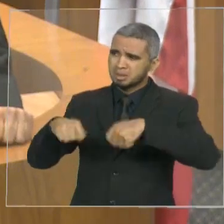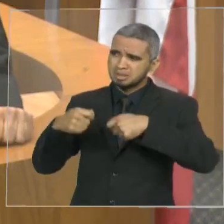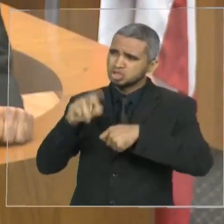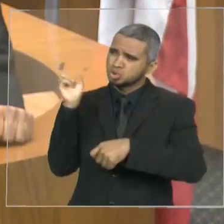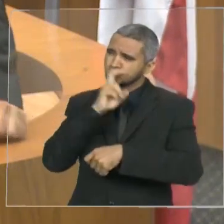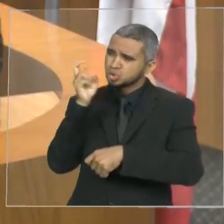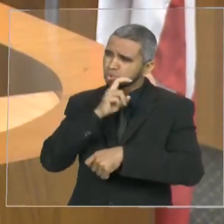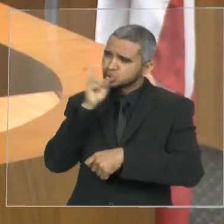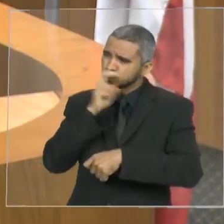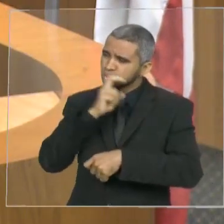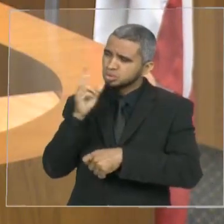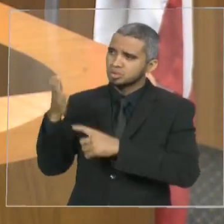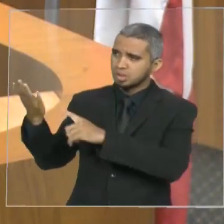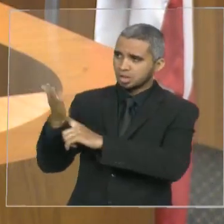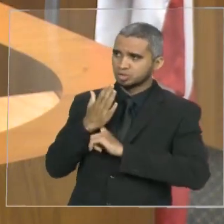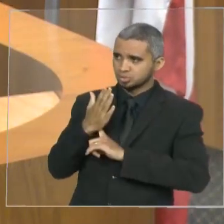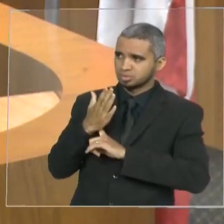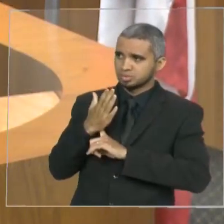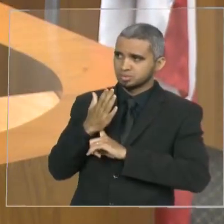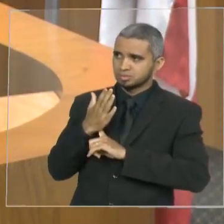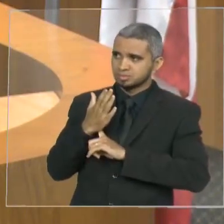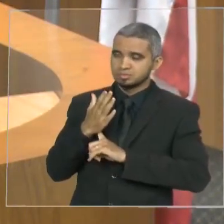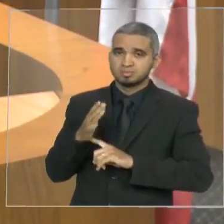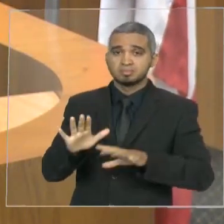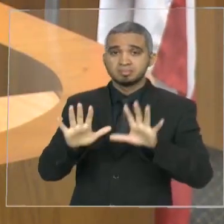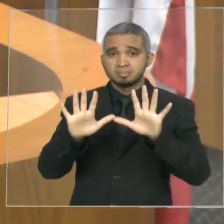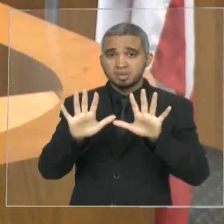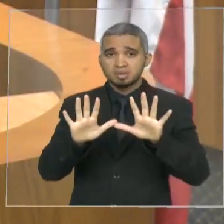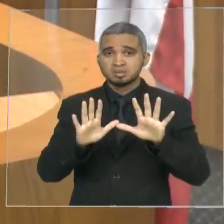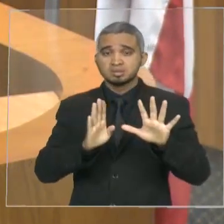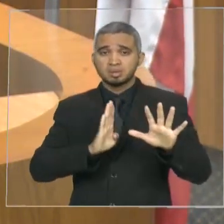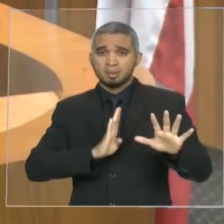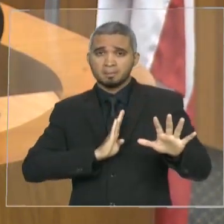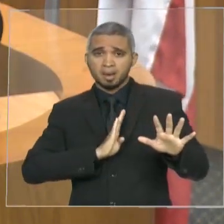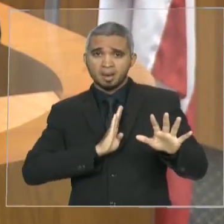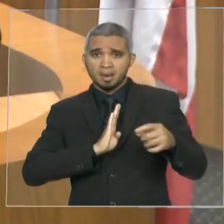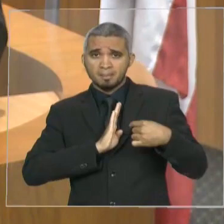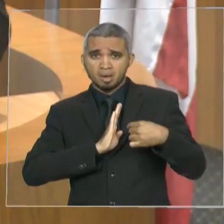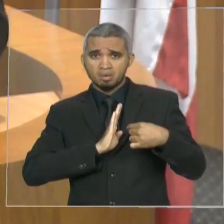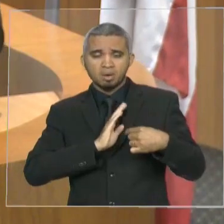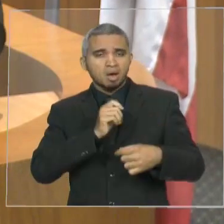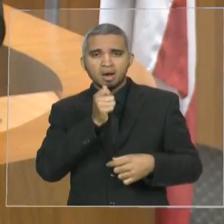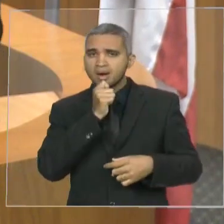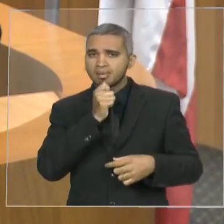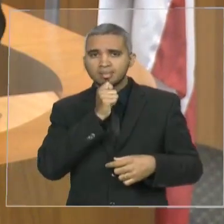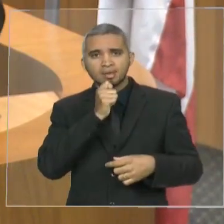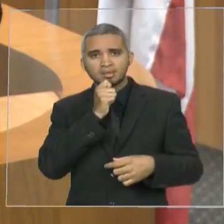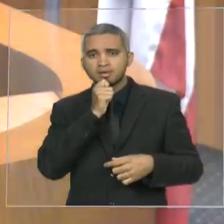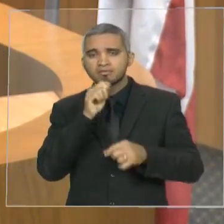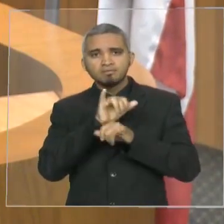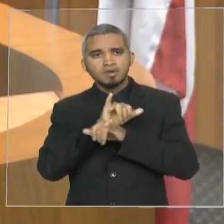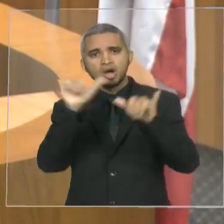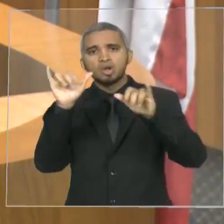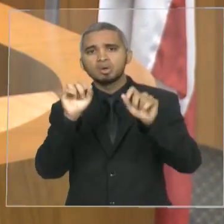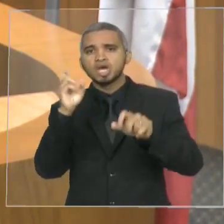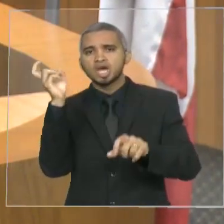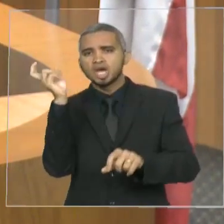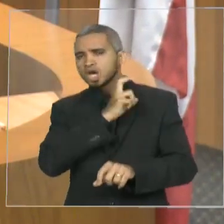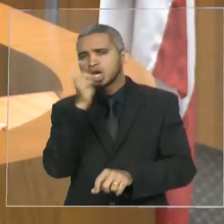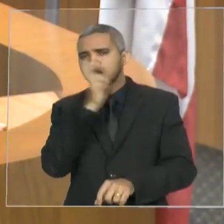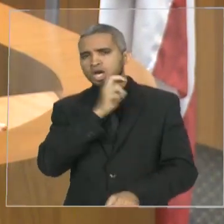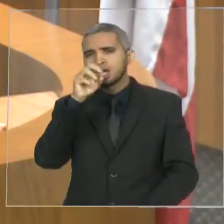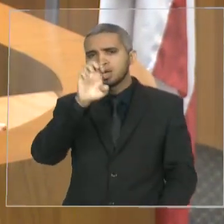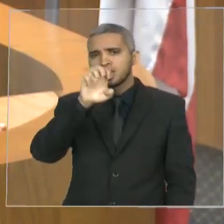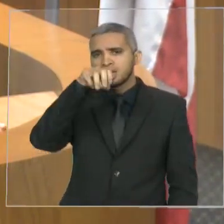Mas, para espanto nosso, o município de Bacabal ainda não decretou a emergência. Nós já